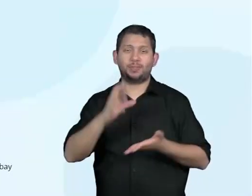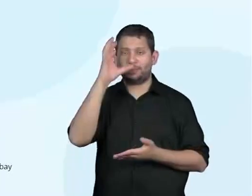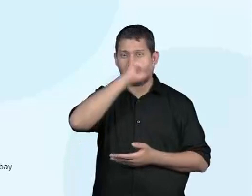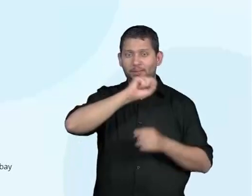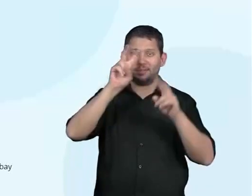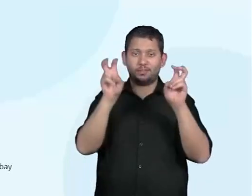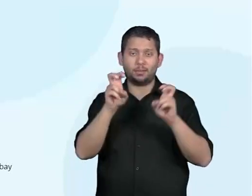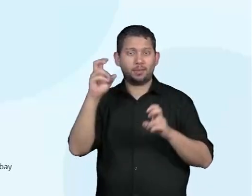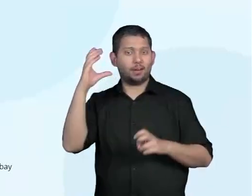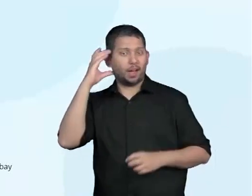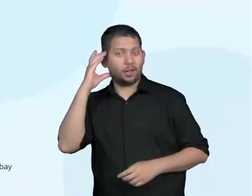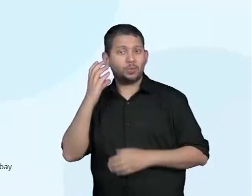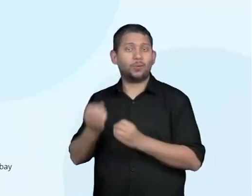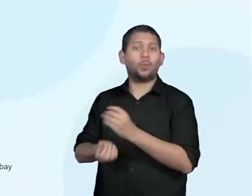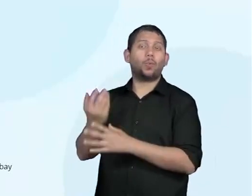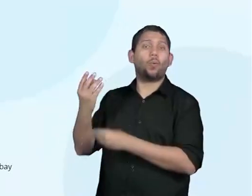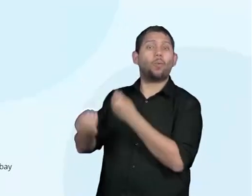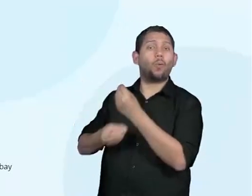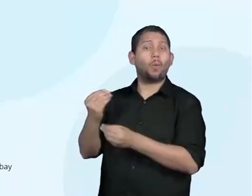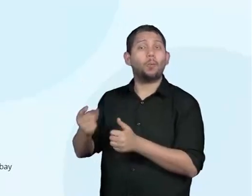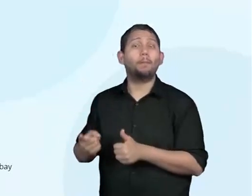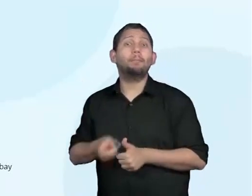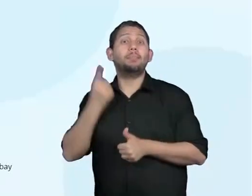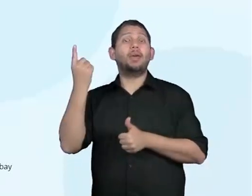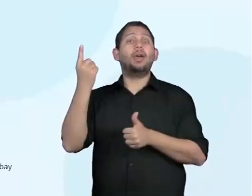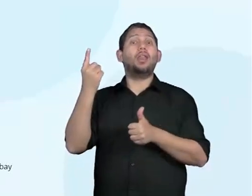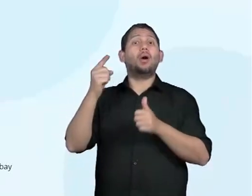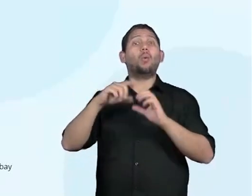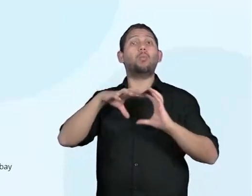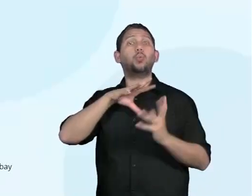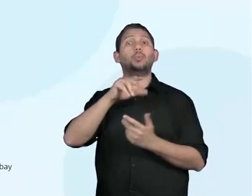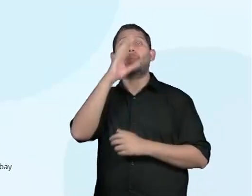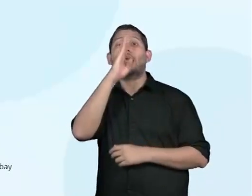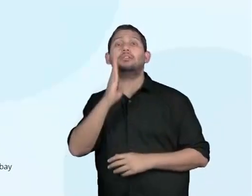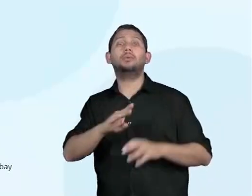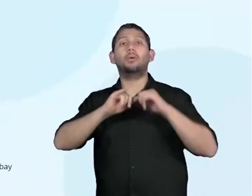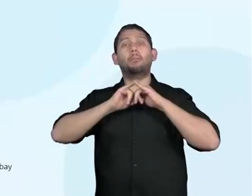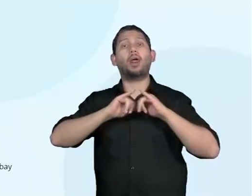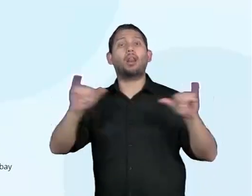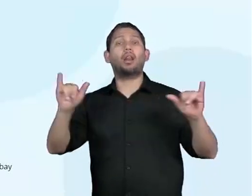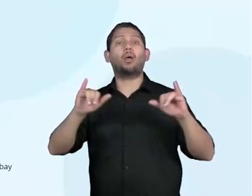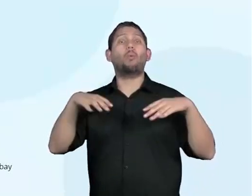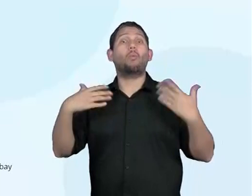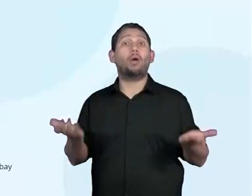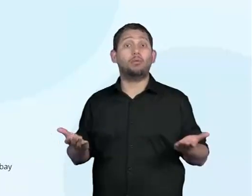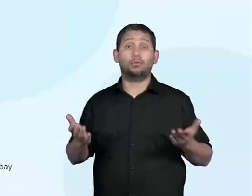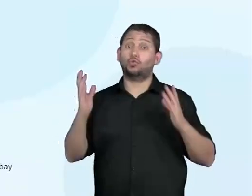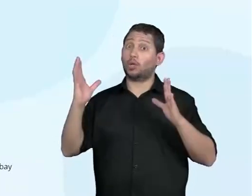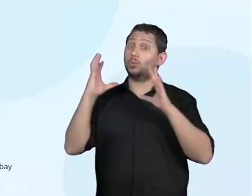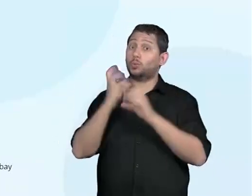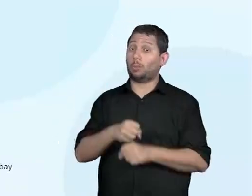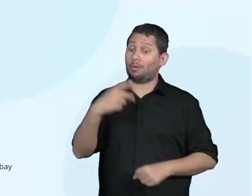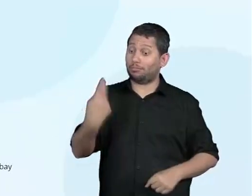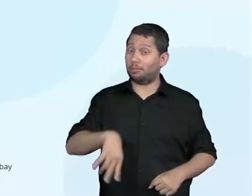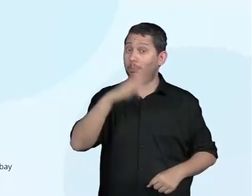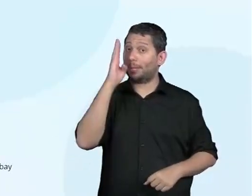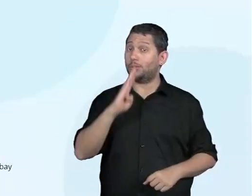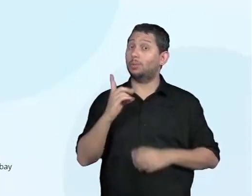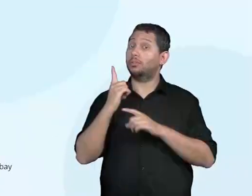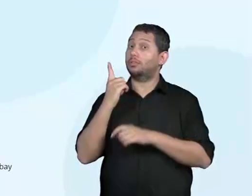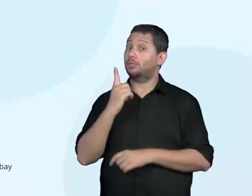falamos sobre a invenção do rádio, a sua primeira transmissão no Brasil, certo? Que comemora 100